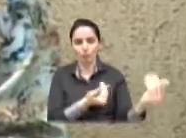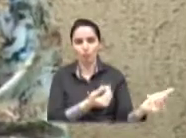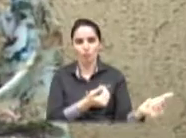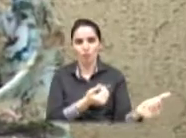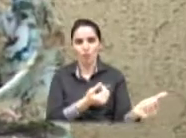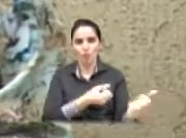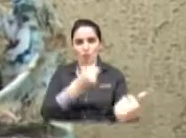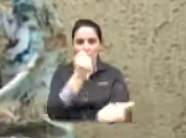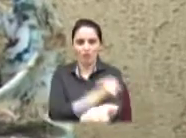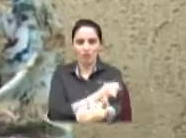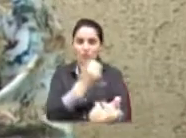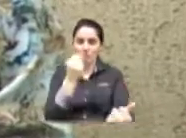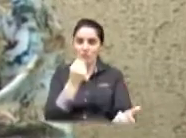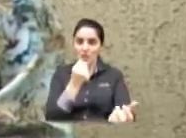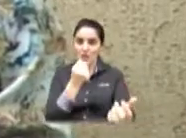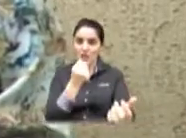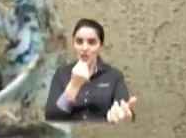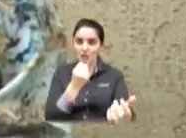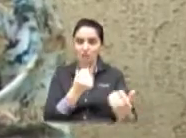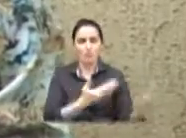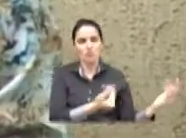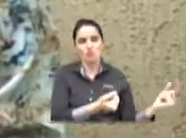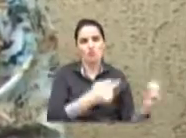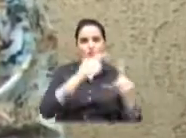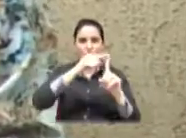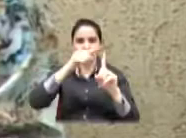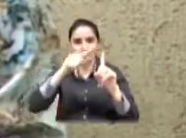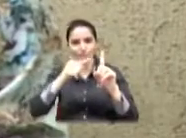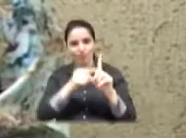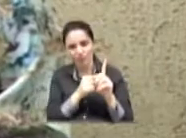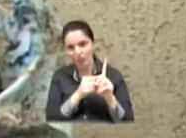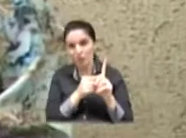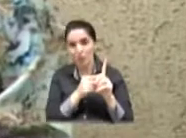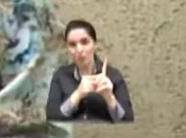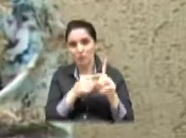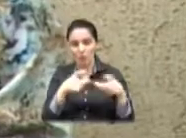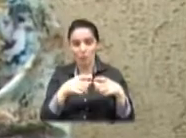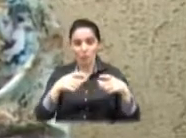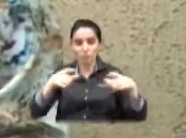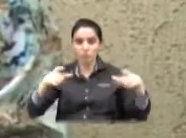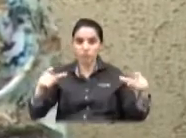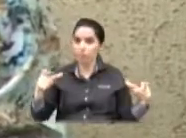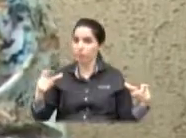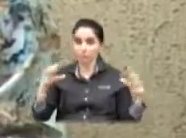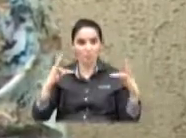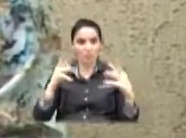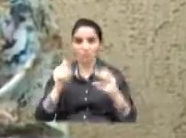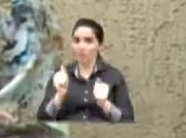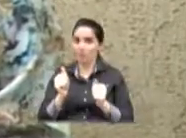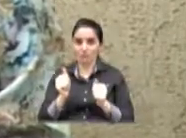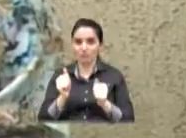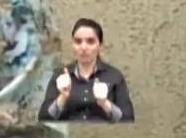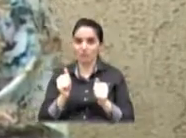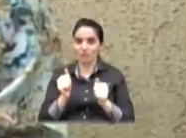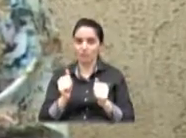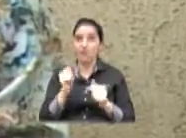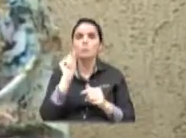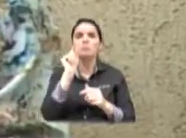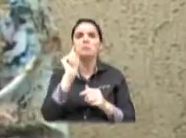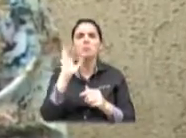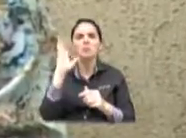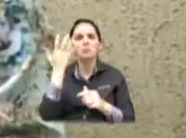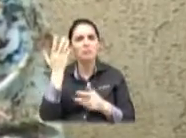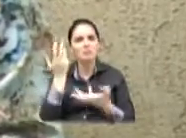número de gravidez na adolescência é alto nós entendemos que uma das razões é o fato do nosso jogos